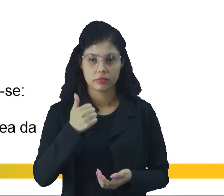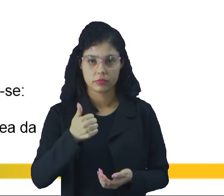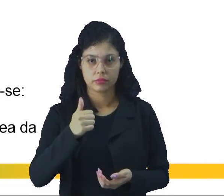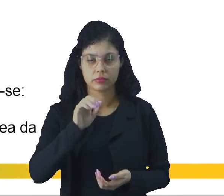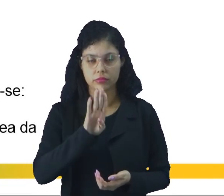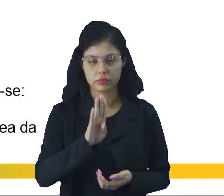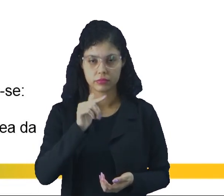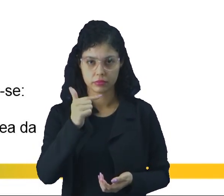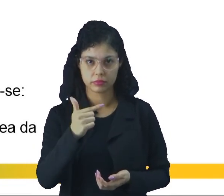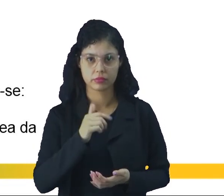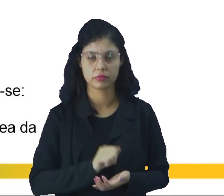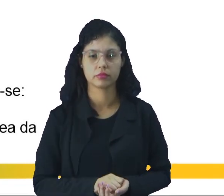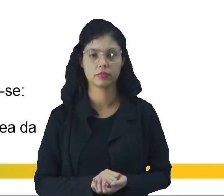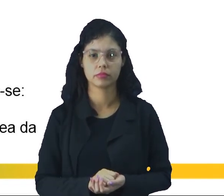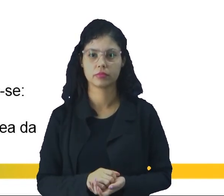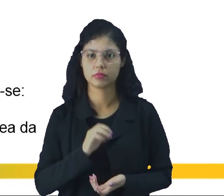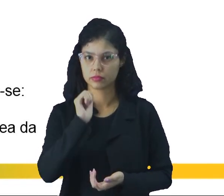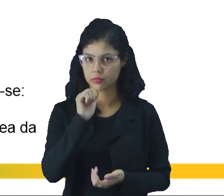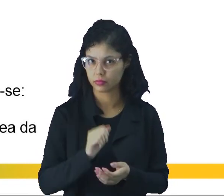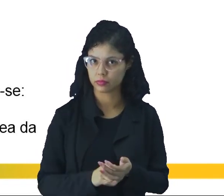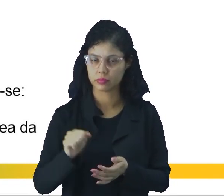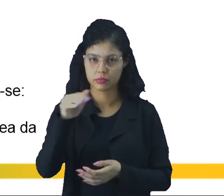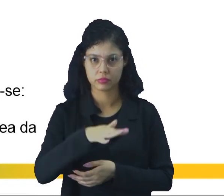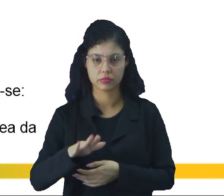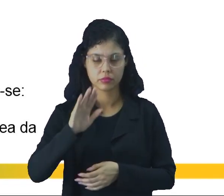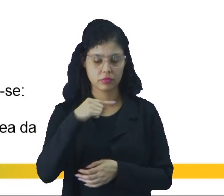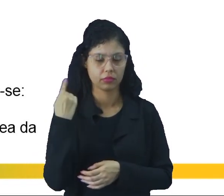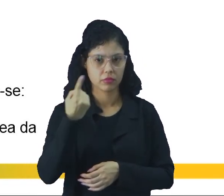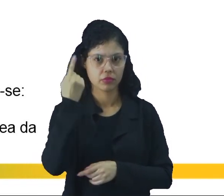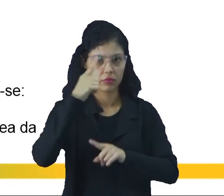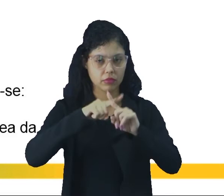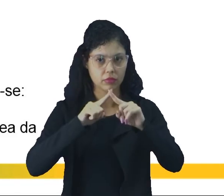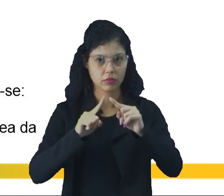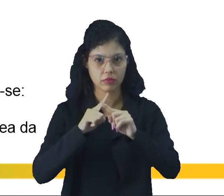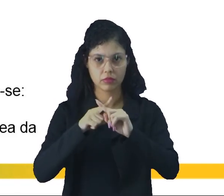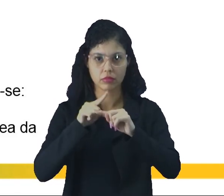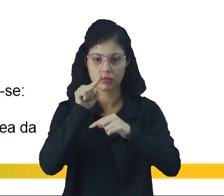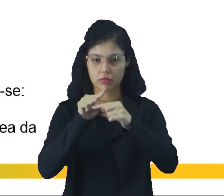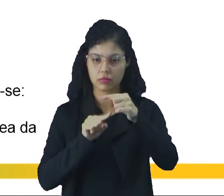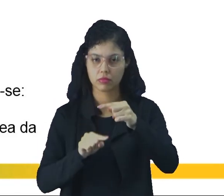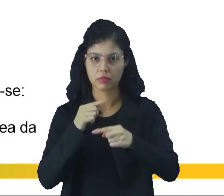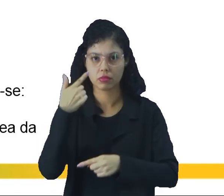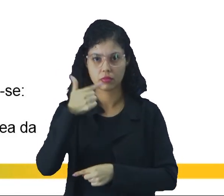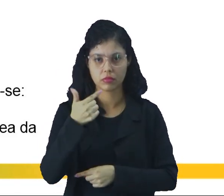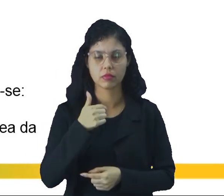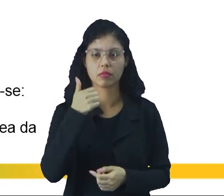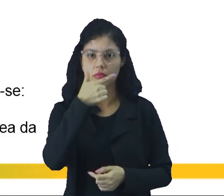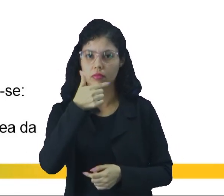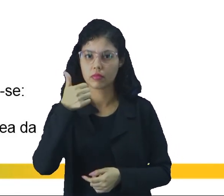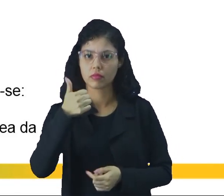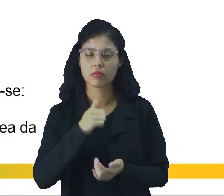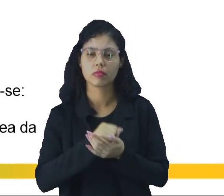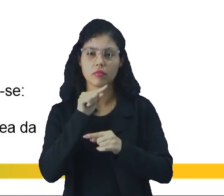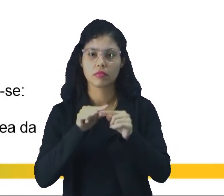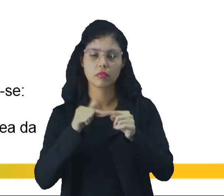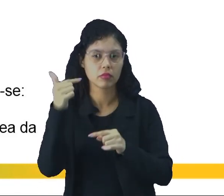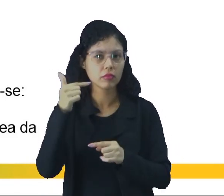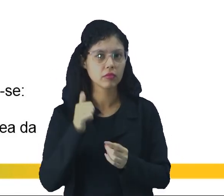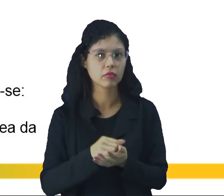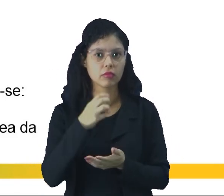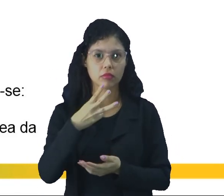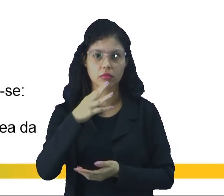área B2, certo? A área base vezes a altura dividido para 2, ó. 21 vezes 3 dividido para 2. Está